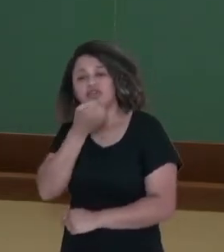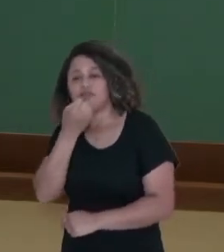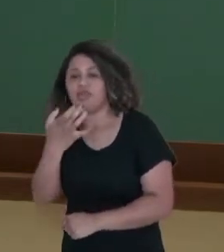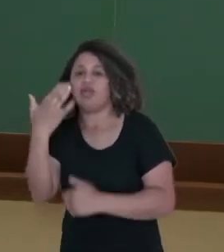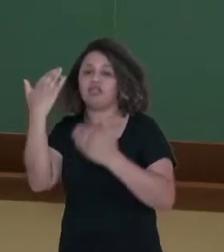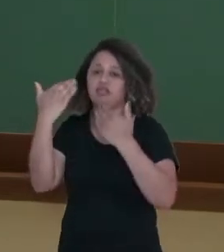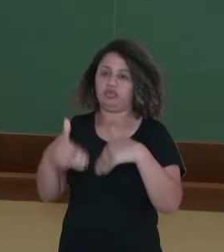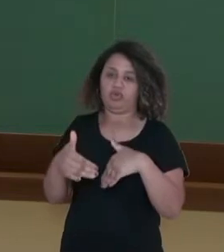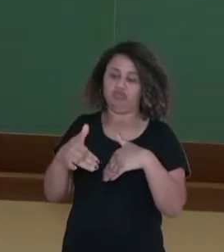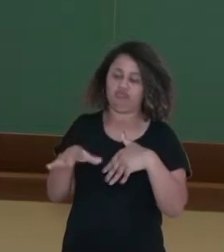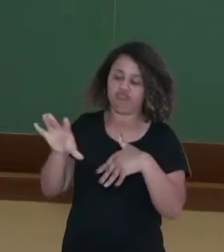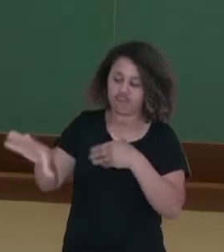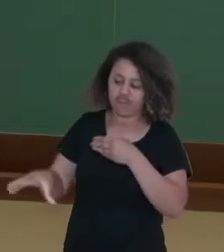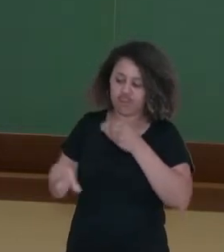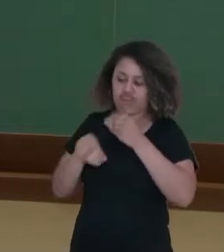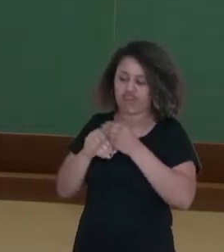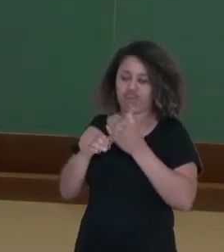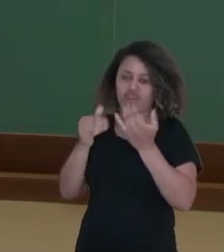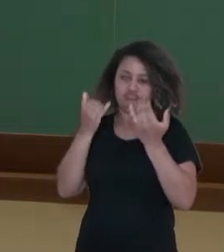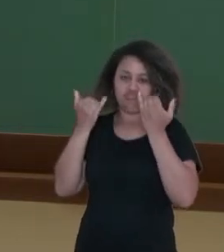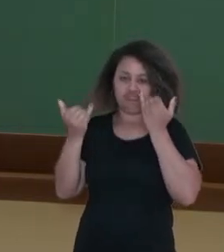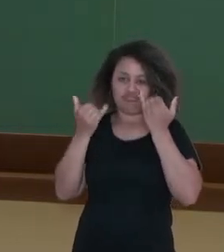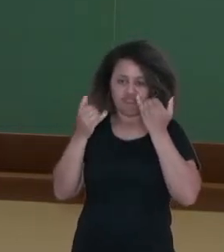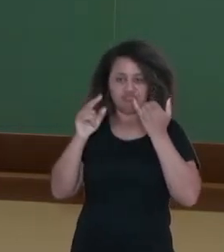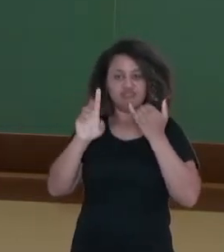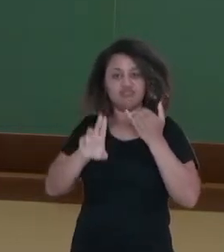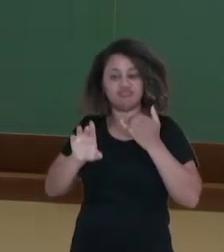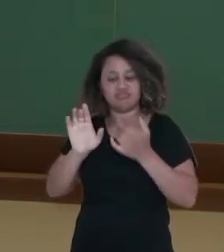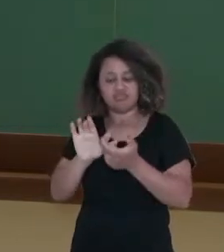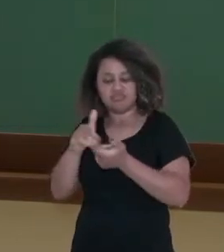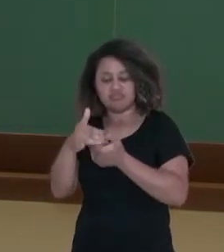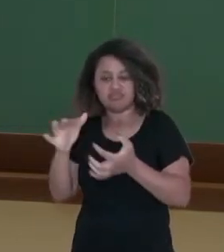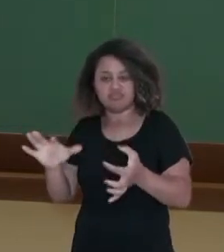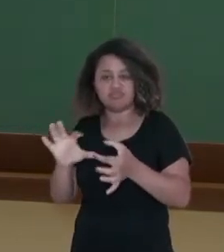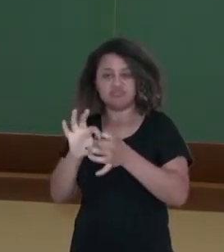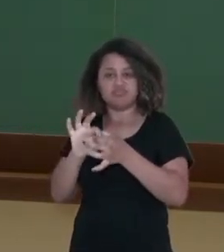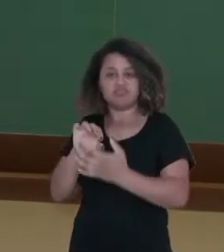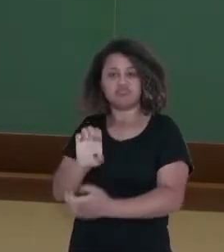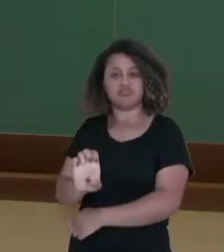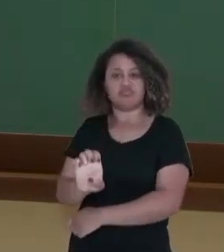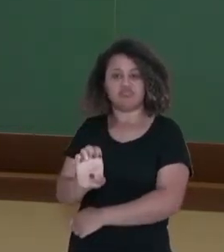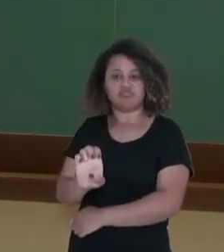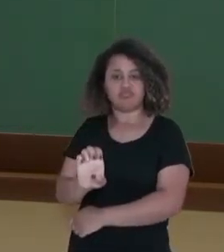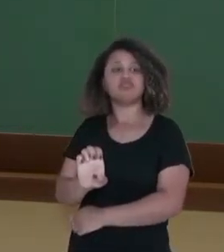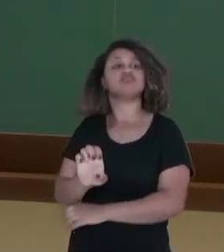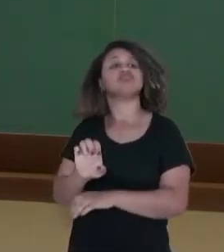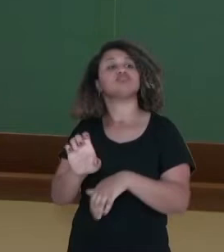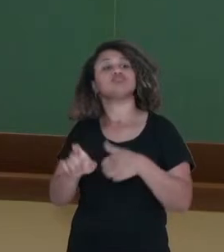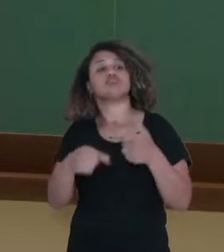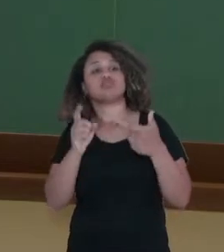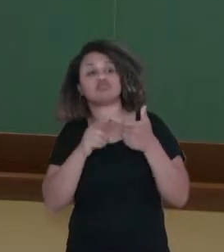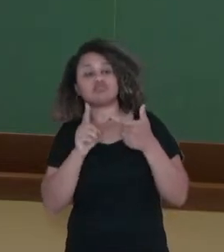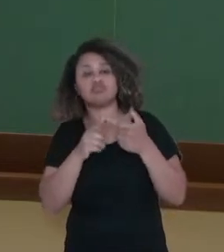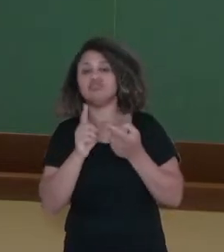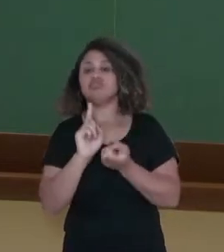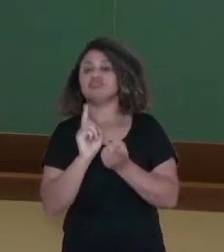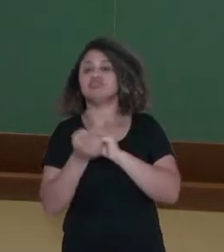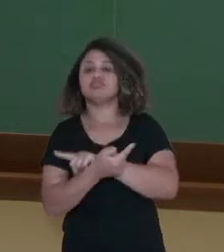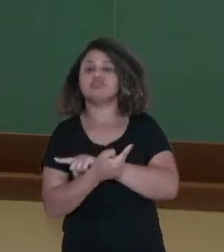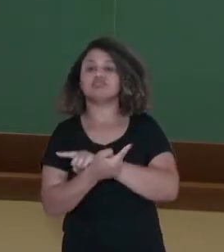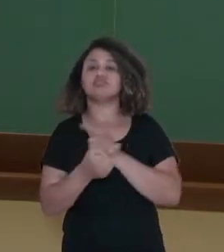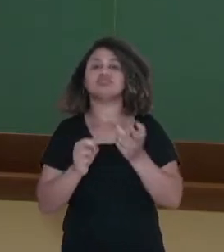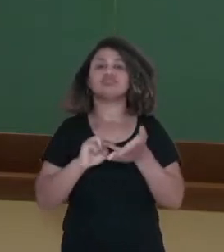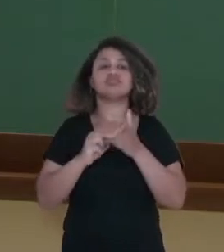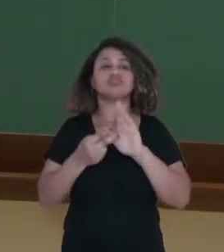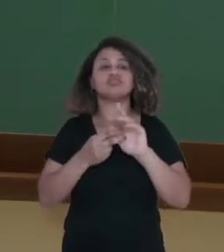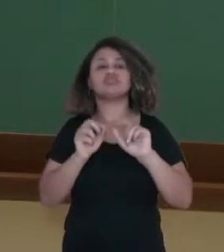uma informação. Eu usei a conjunção e, uma conjunção aditiva. A adversativa, como eu disse, ela trabalha